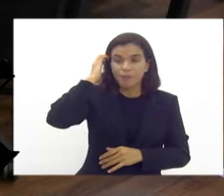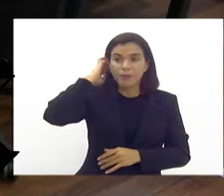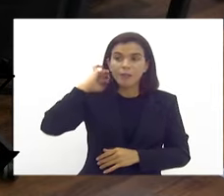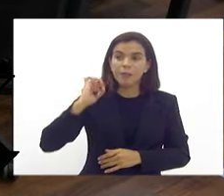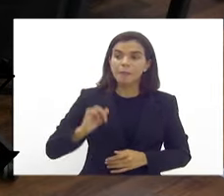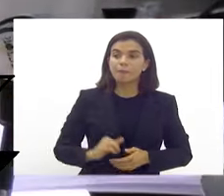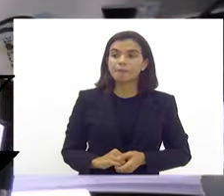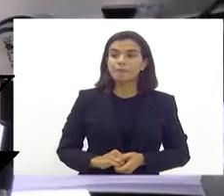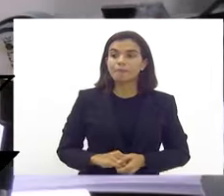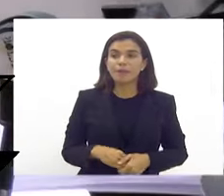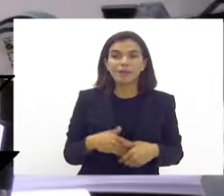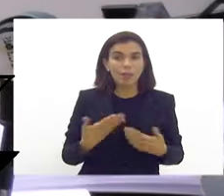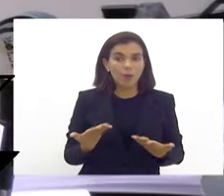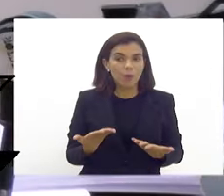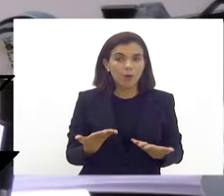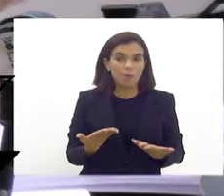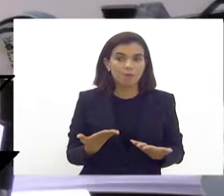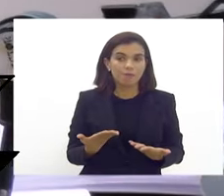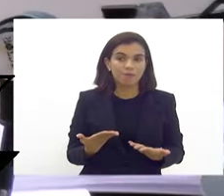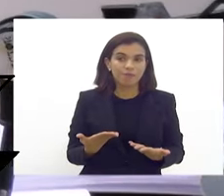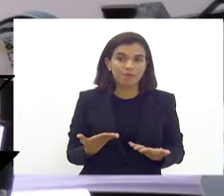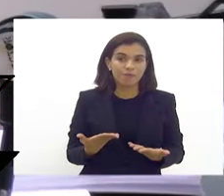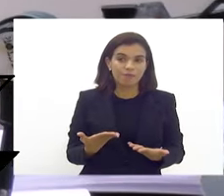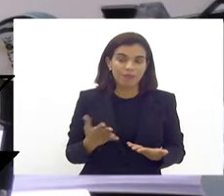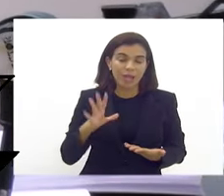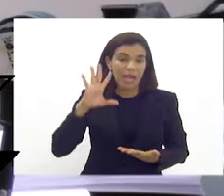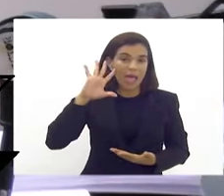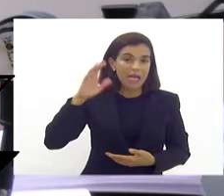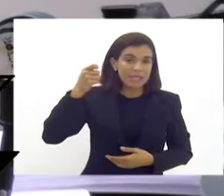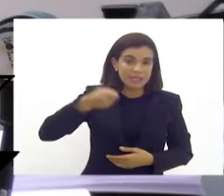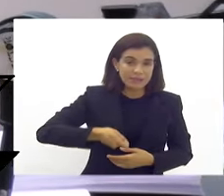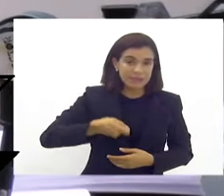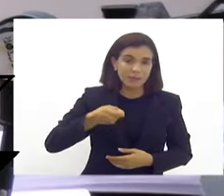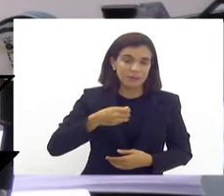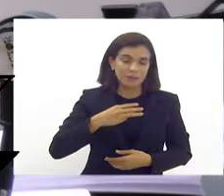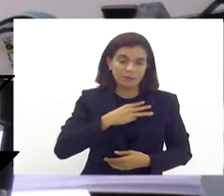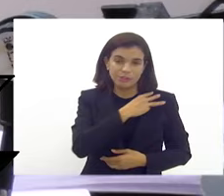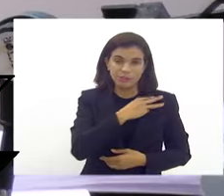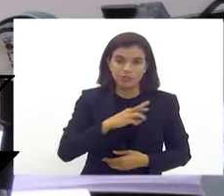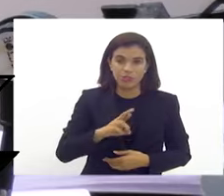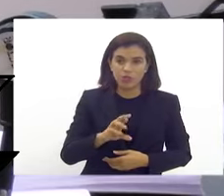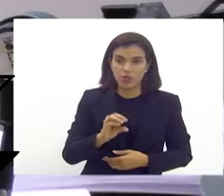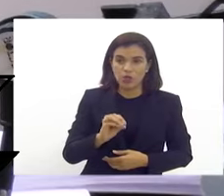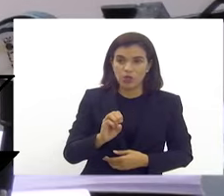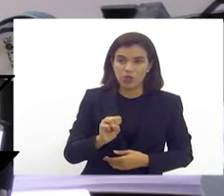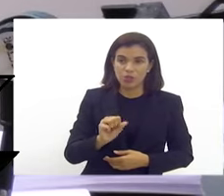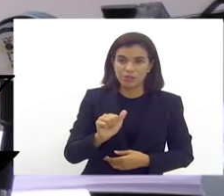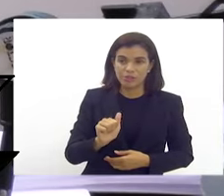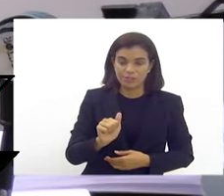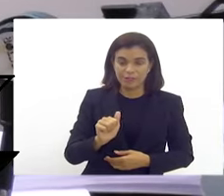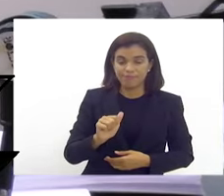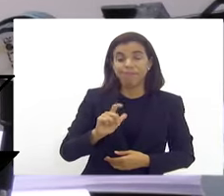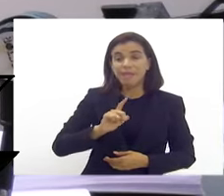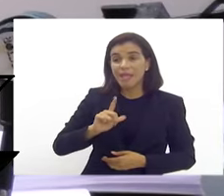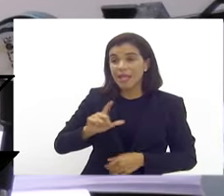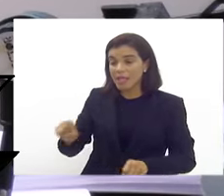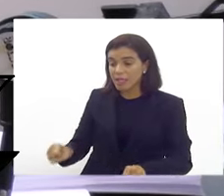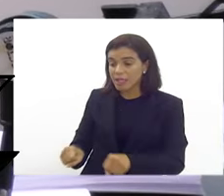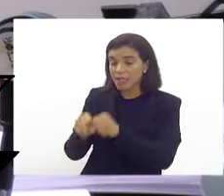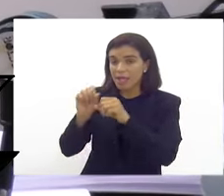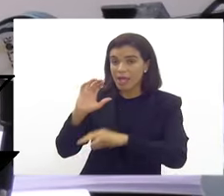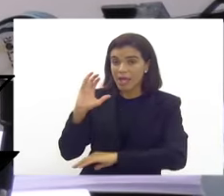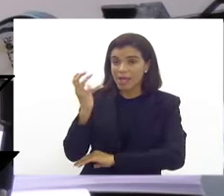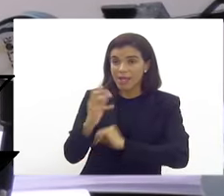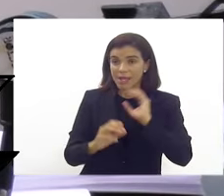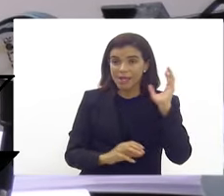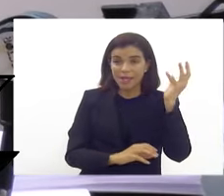vou te dizer o seguinte a partir do momento que depois dessa decisão da Ministra Rosa Weber se existe o dano ambiental o Ibama é o